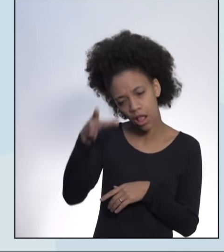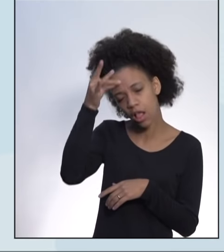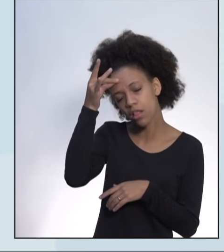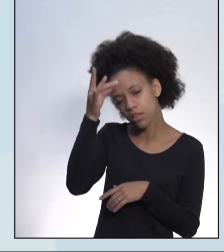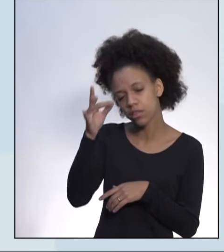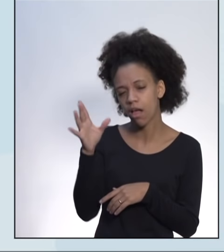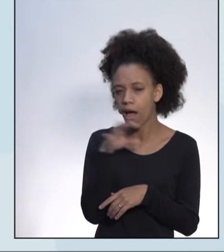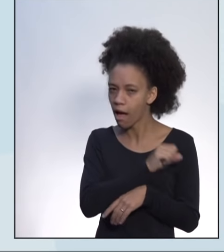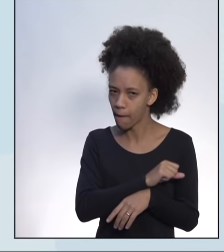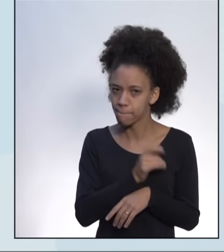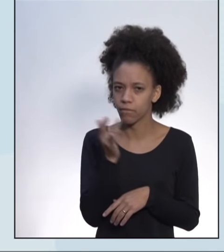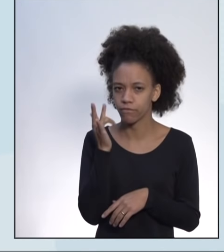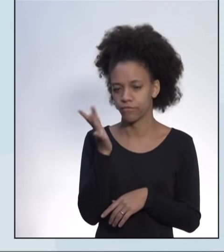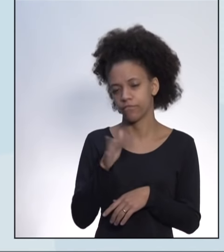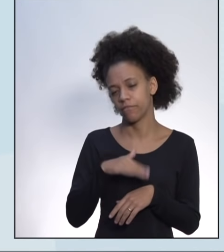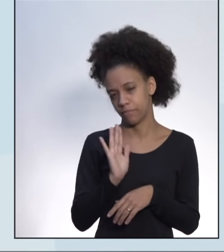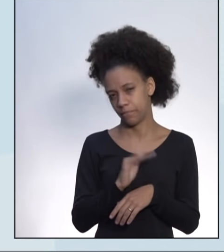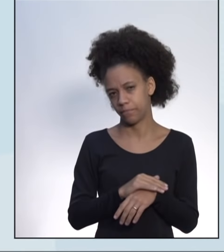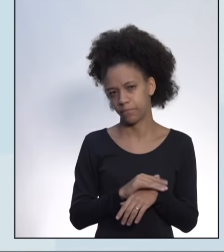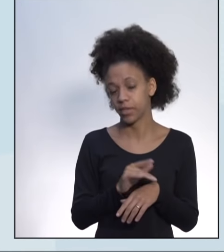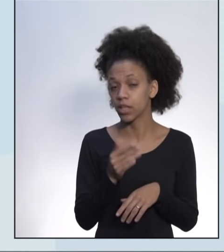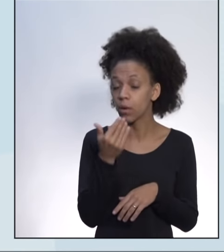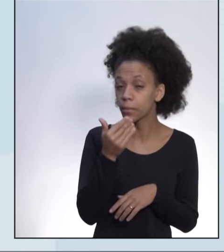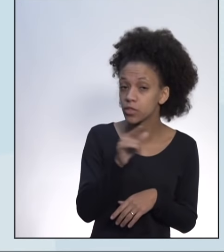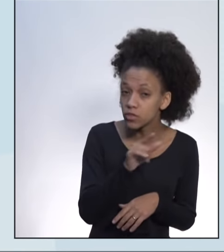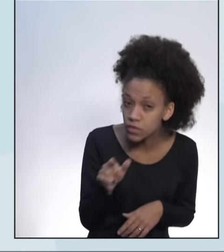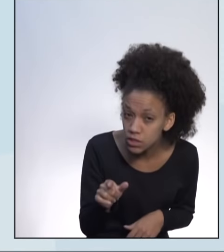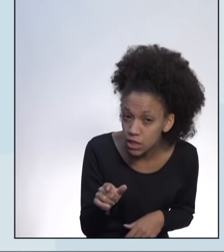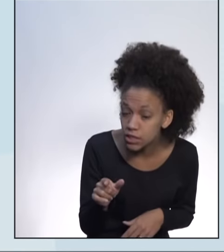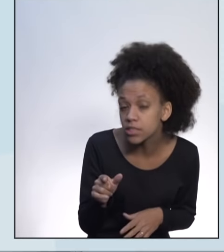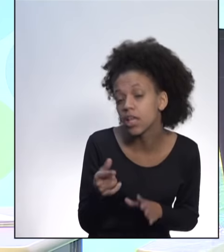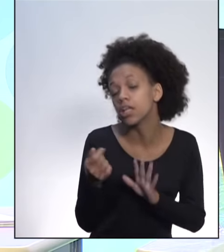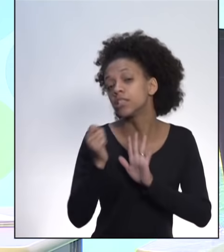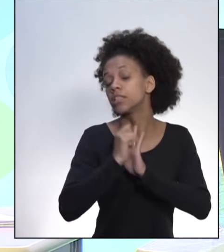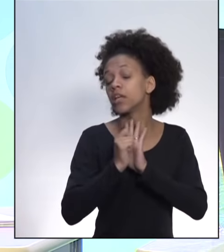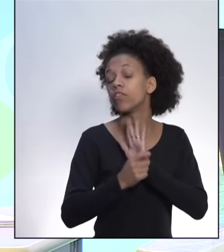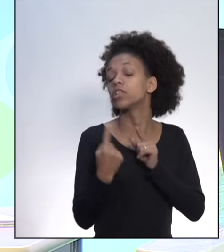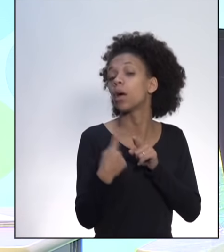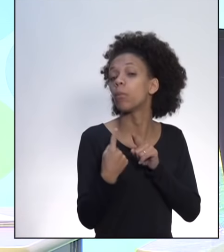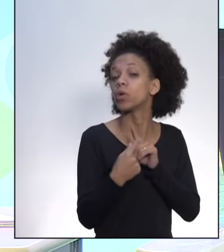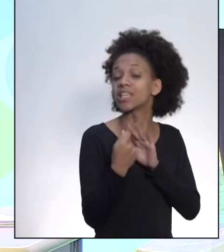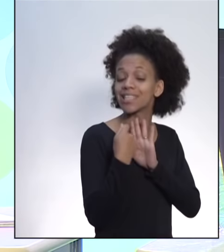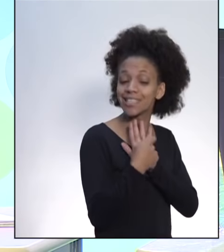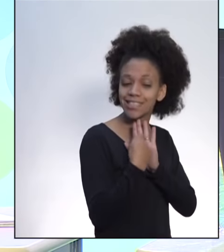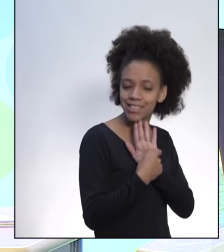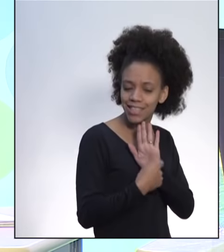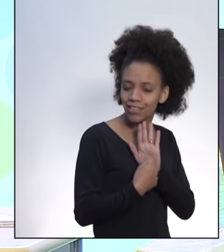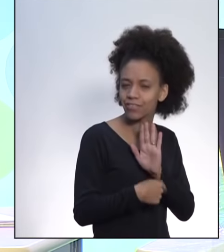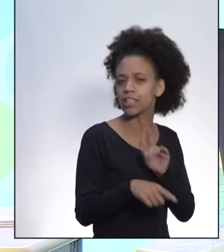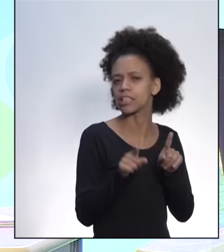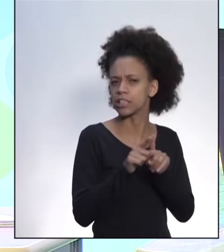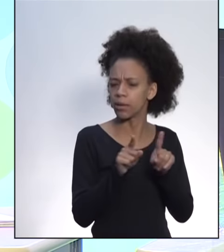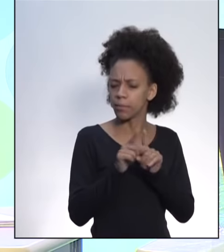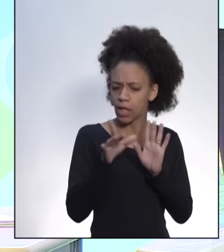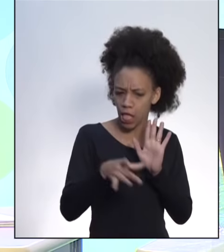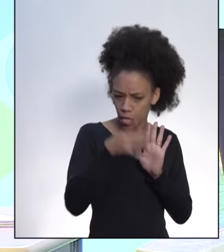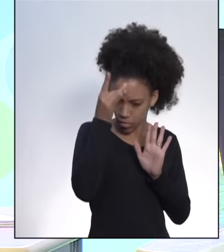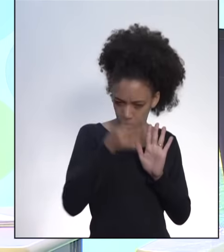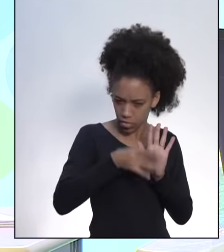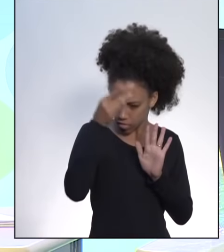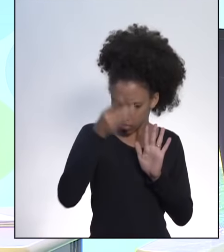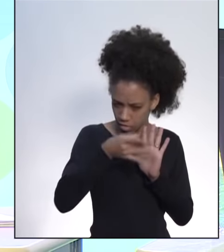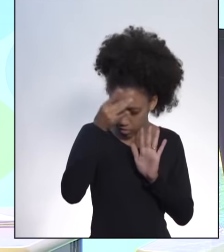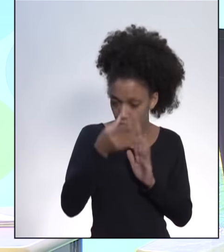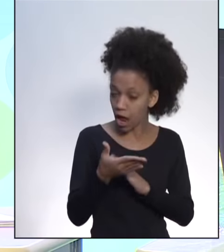memorizem com mais facilidade e eu estou pedindo para você se inscreverem por que escrever também por a gente tá aprendendo